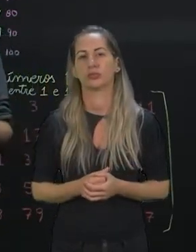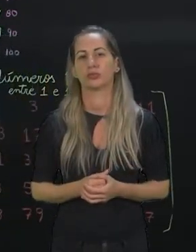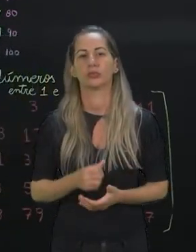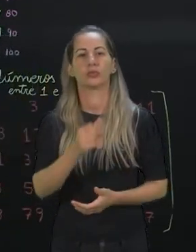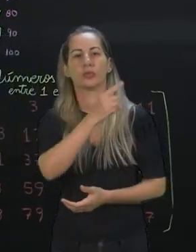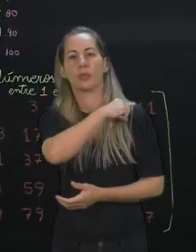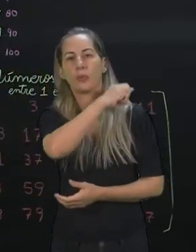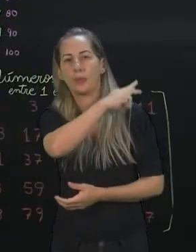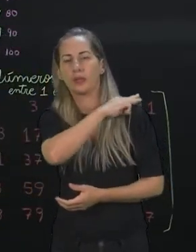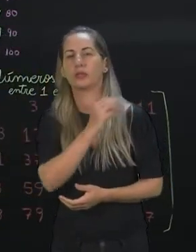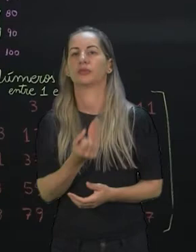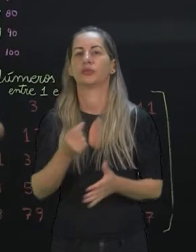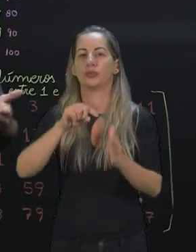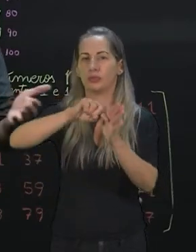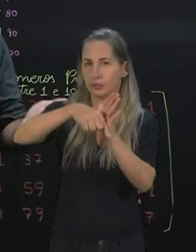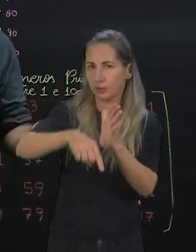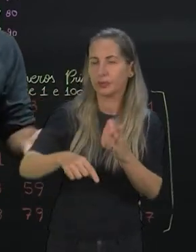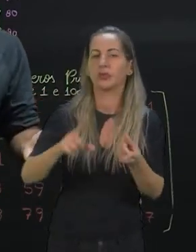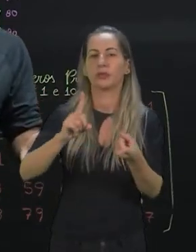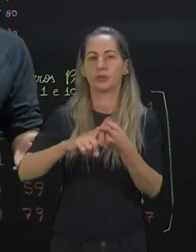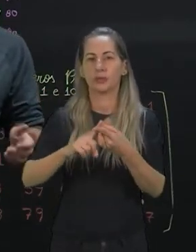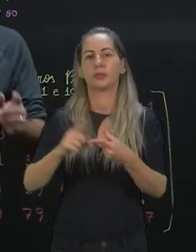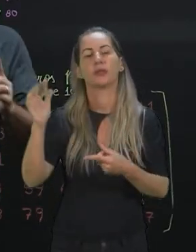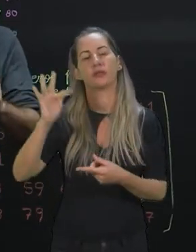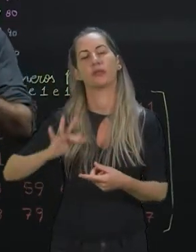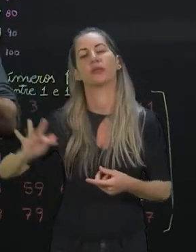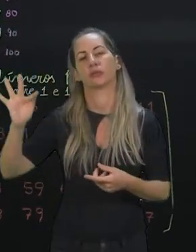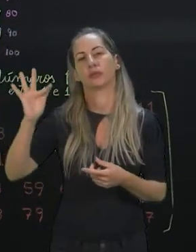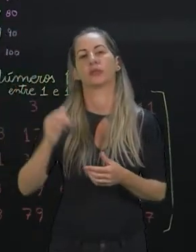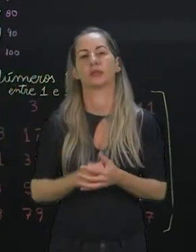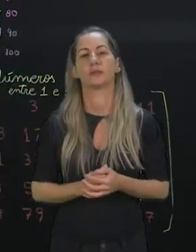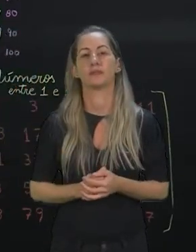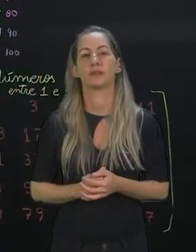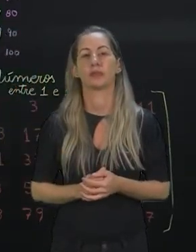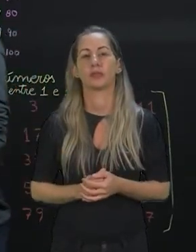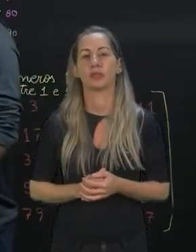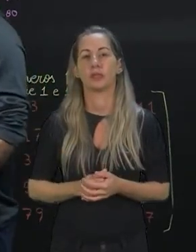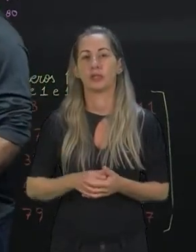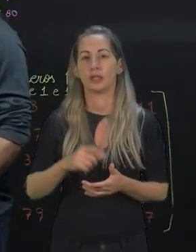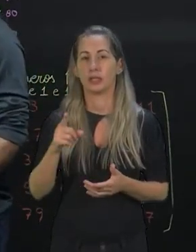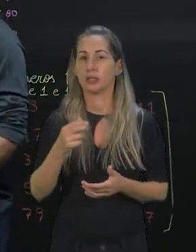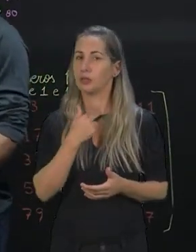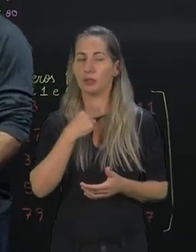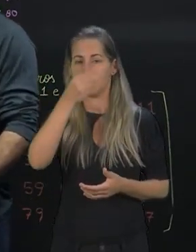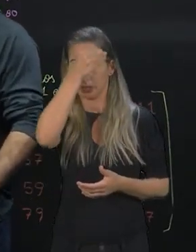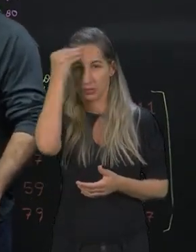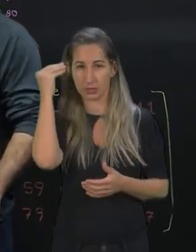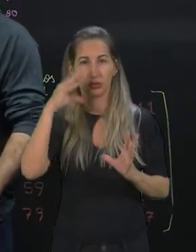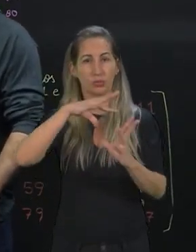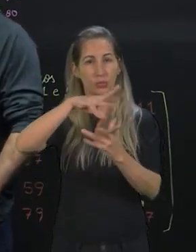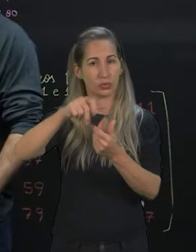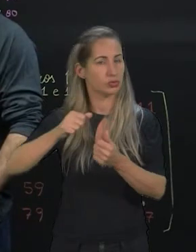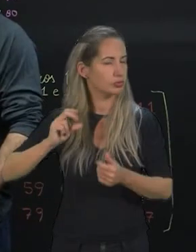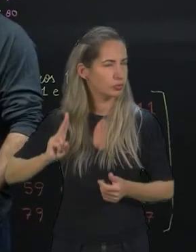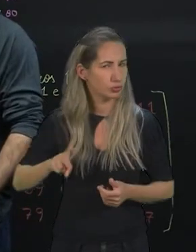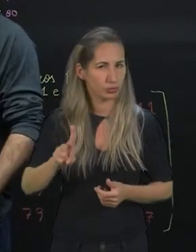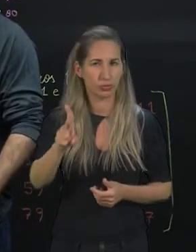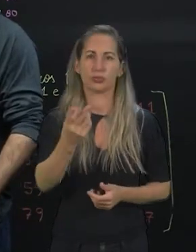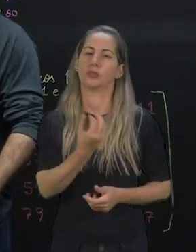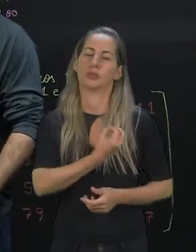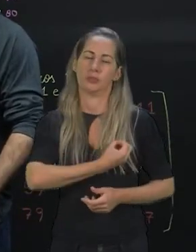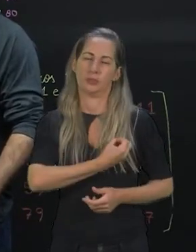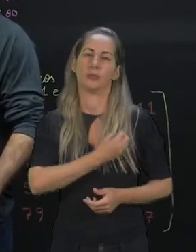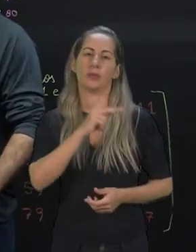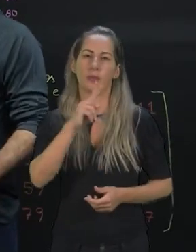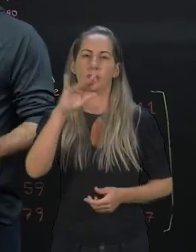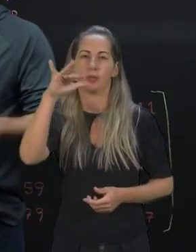médio, ensino fundamental, inclusive em faculdade. Embora, não se esqueçam, tenhamos um conjunto infinito de números